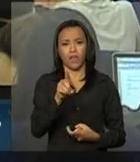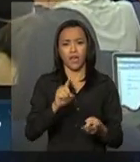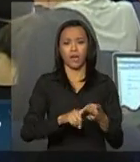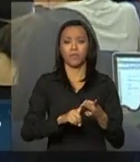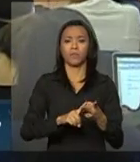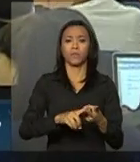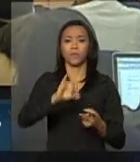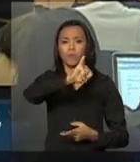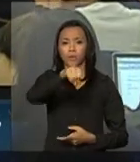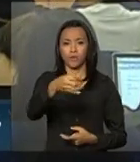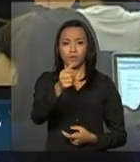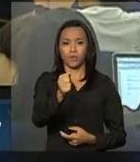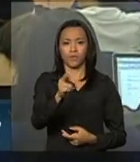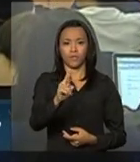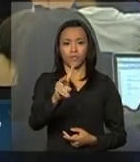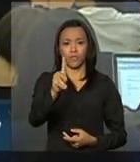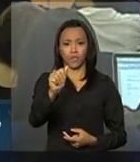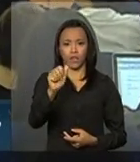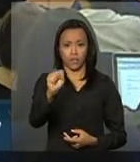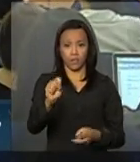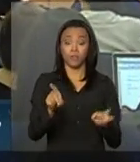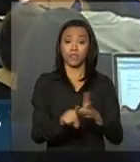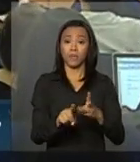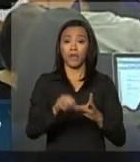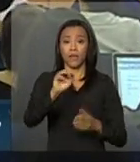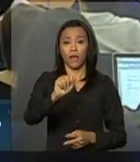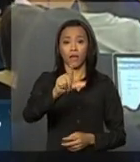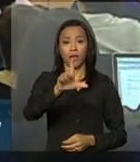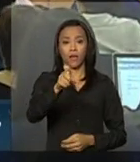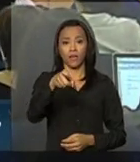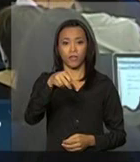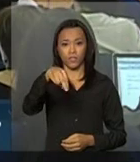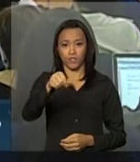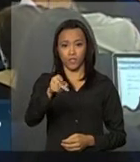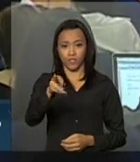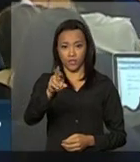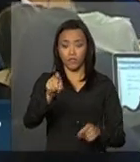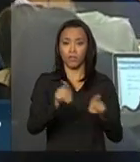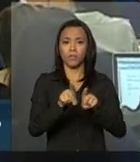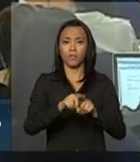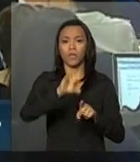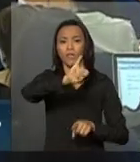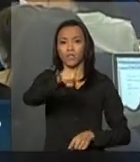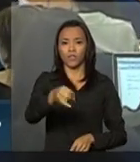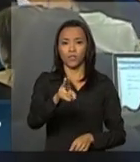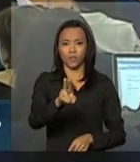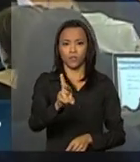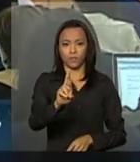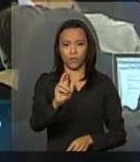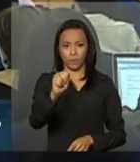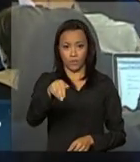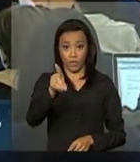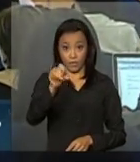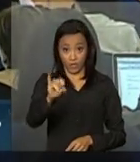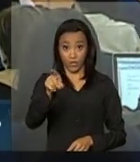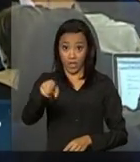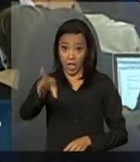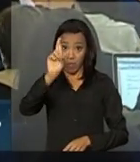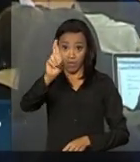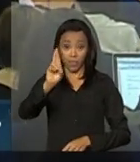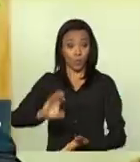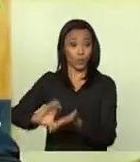de AIDS e hepatites, Alexandre, representando o Conasem, Jurandir, representando o Conselho de Secretários Estaduais. Saudar todos